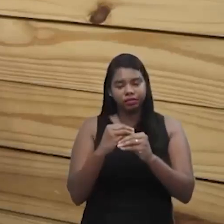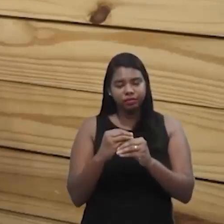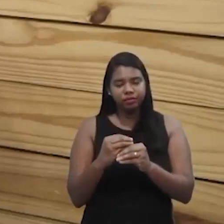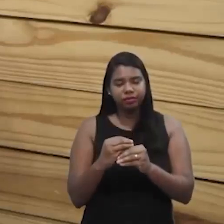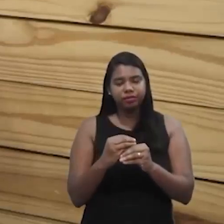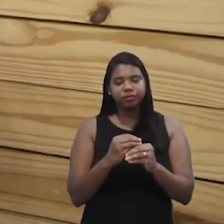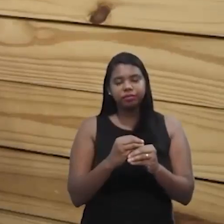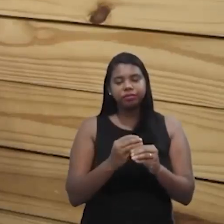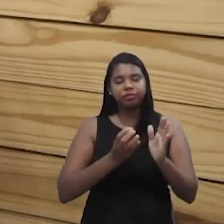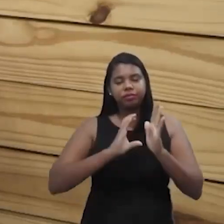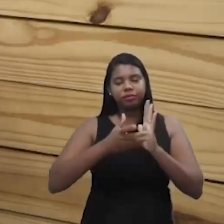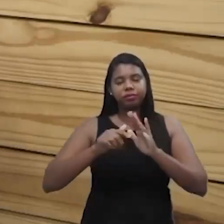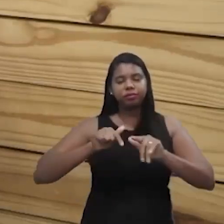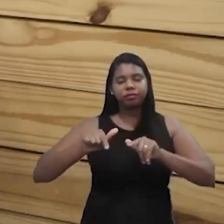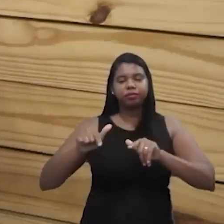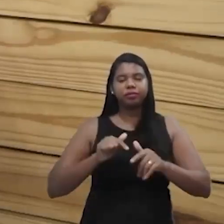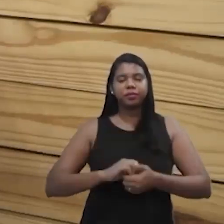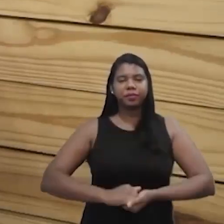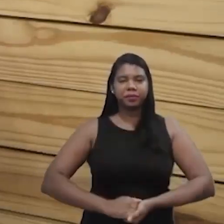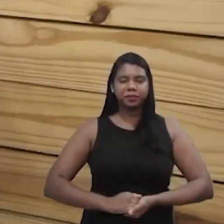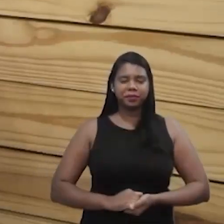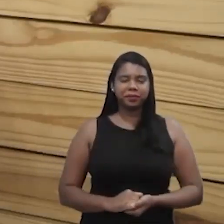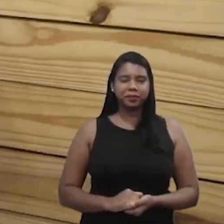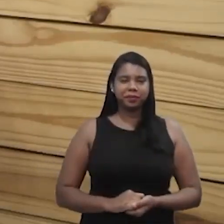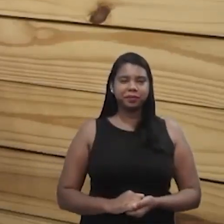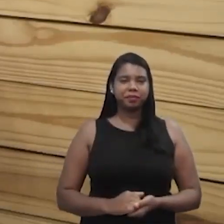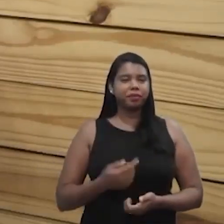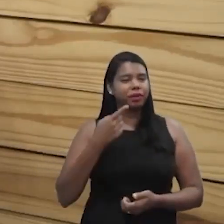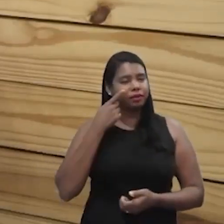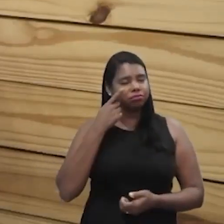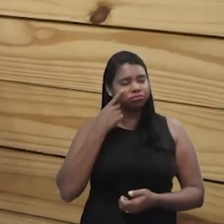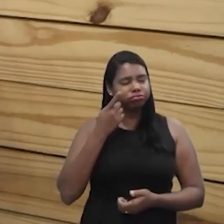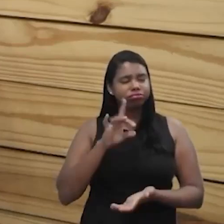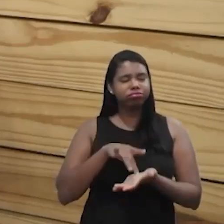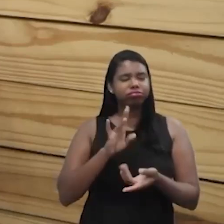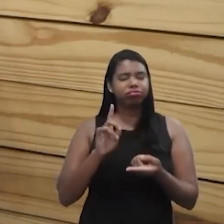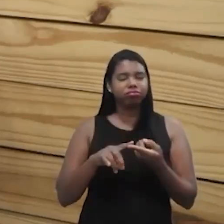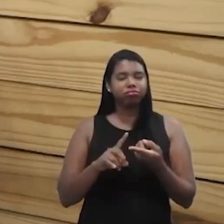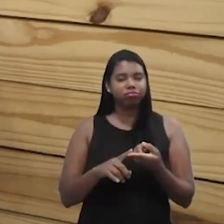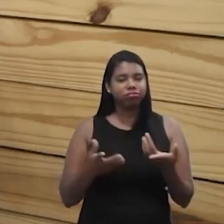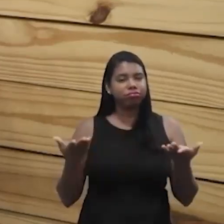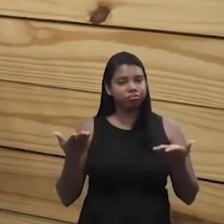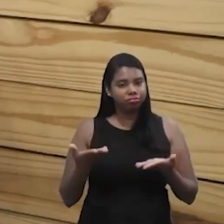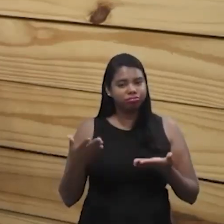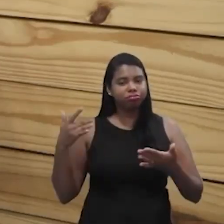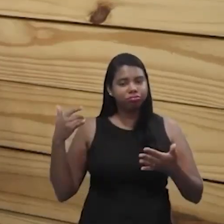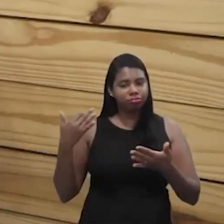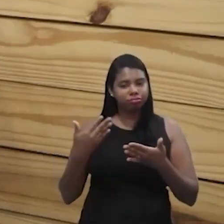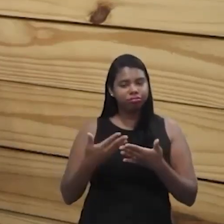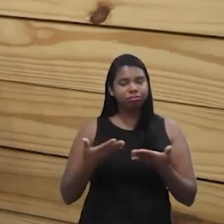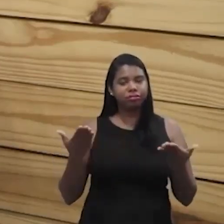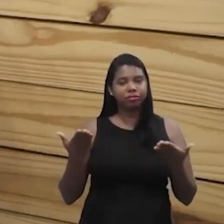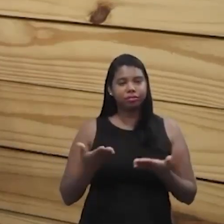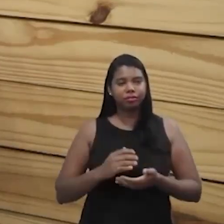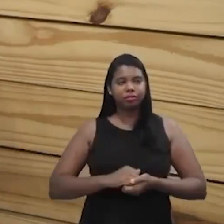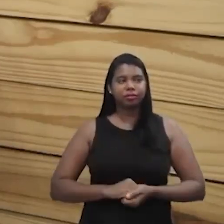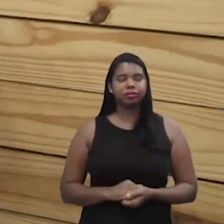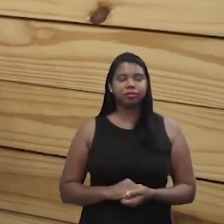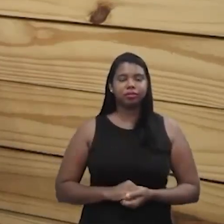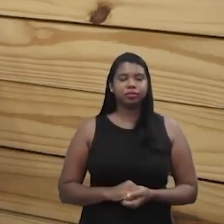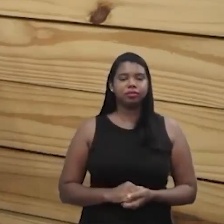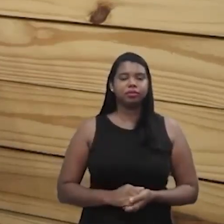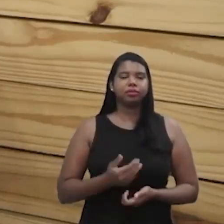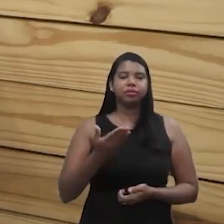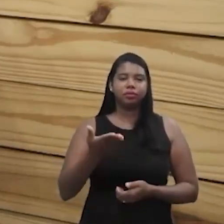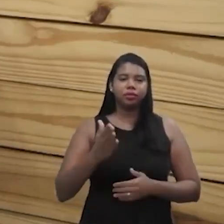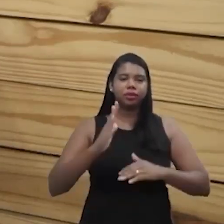novo profissional. E aí, veja, a gente pode identificar aqui, como você bem já adiantou, professor, o fato de